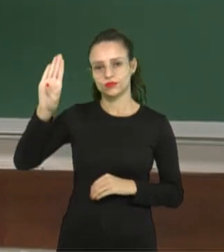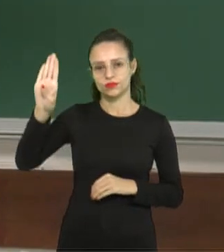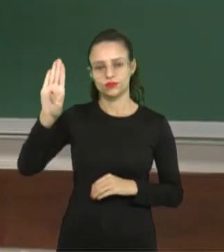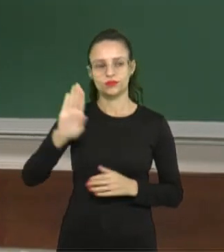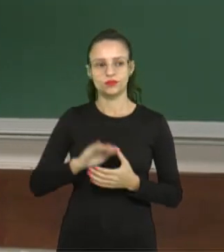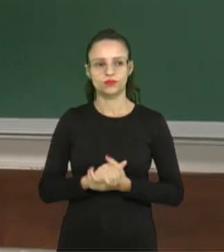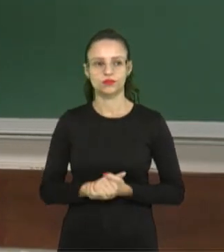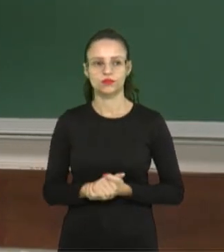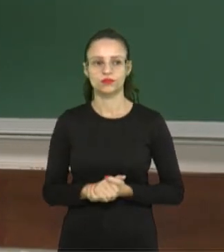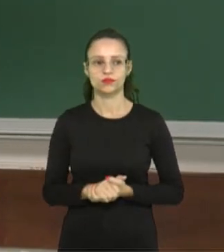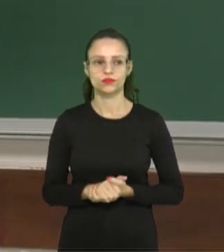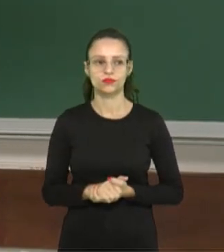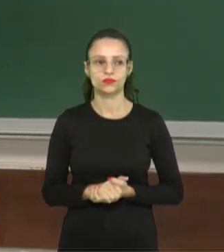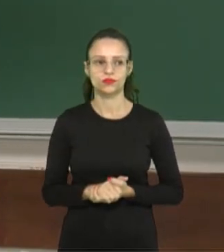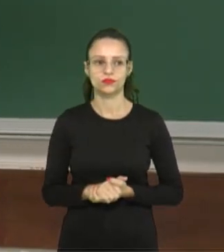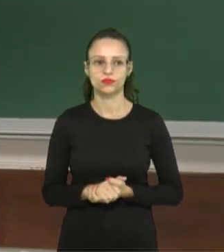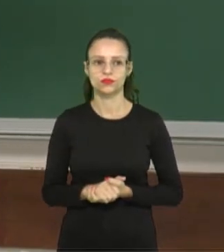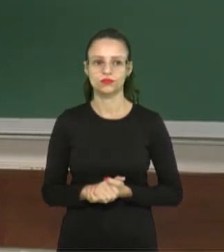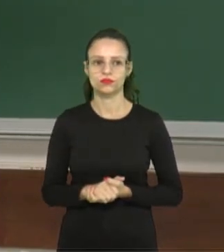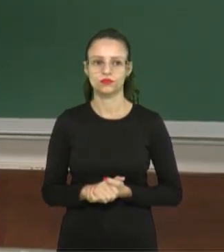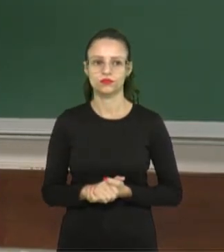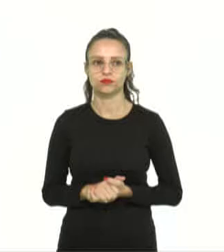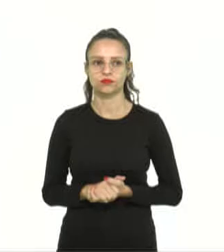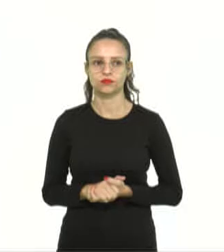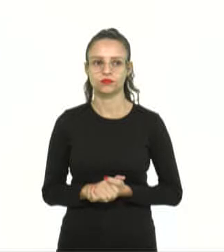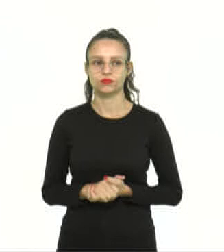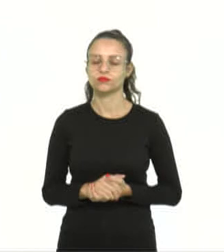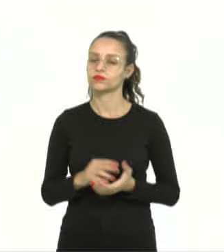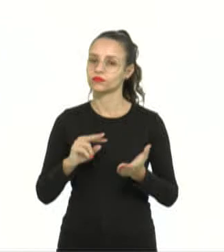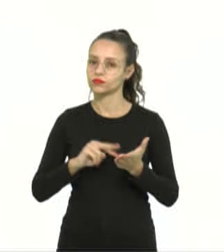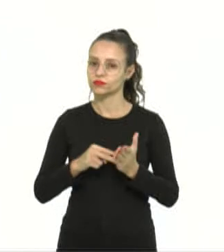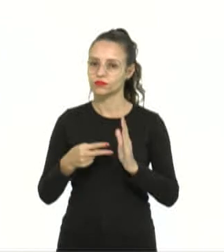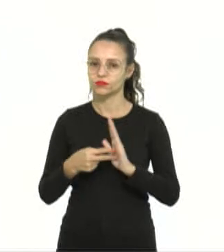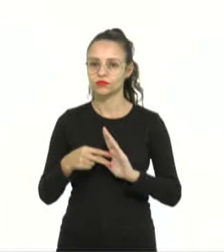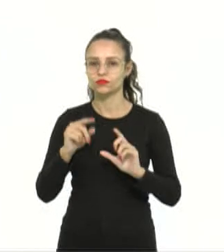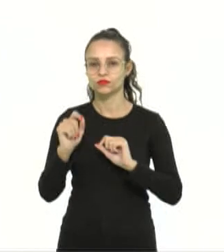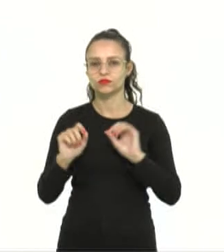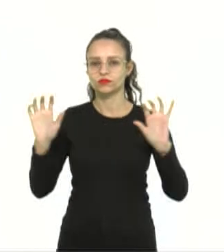B, bautizado, né? Uma